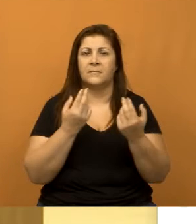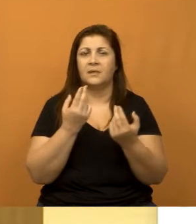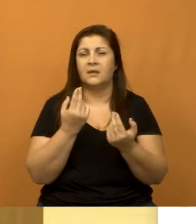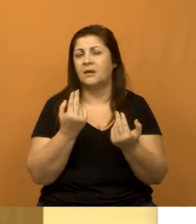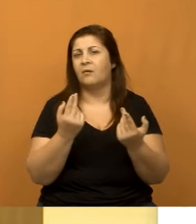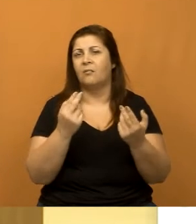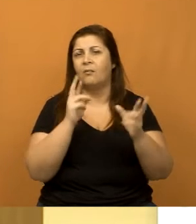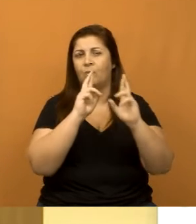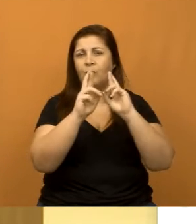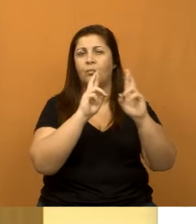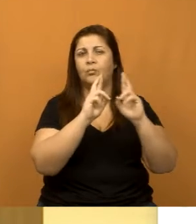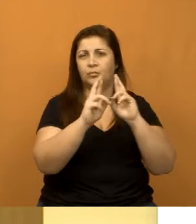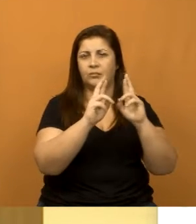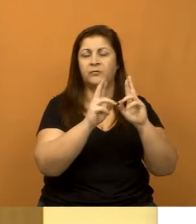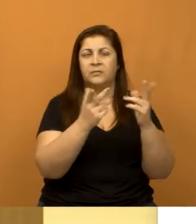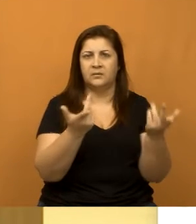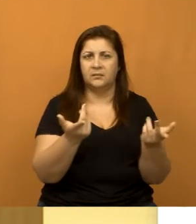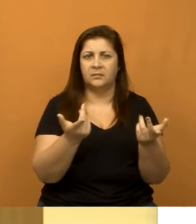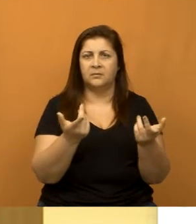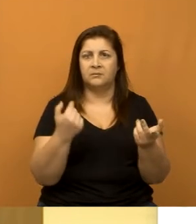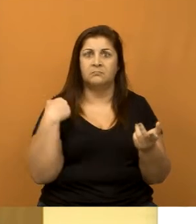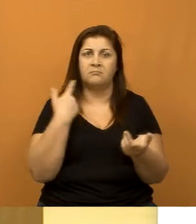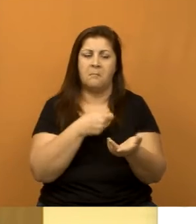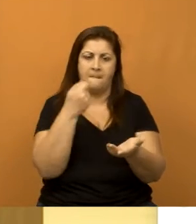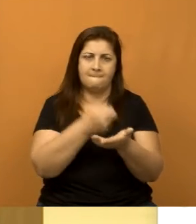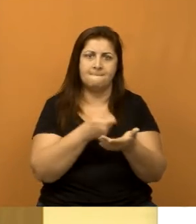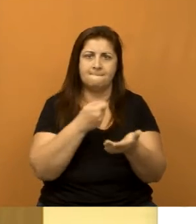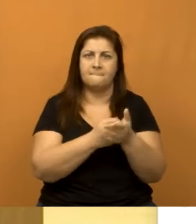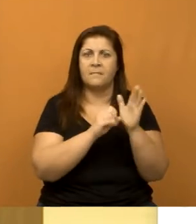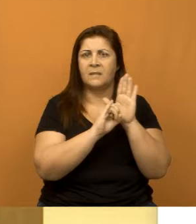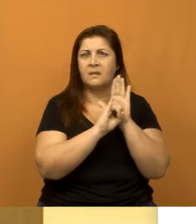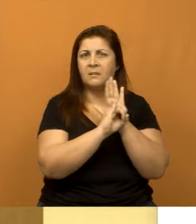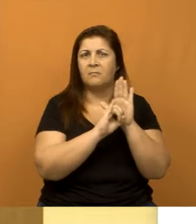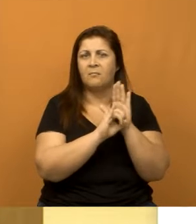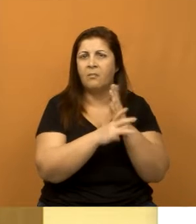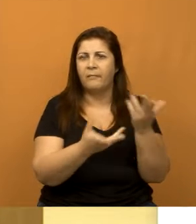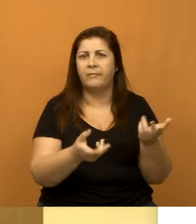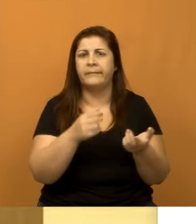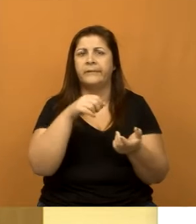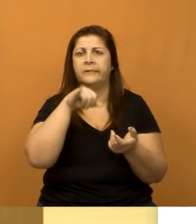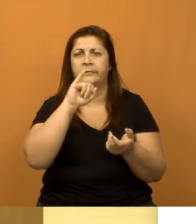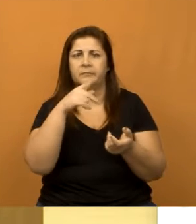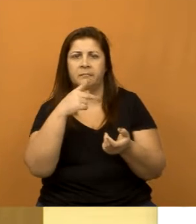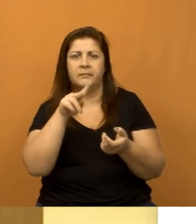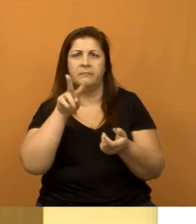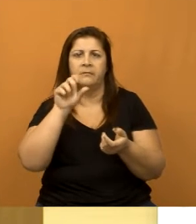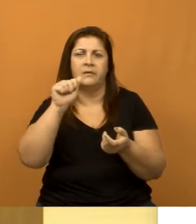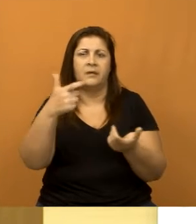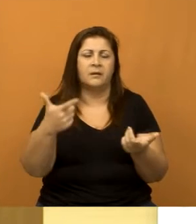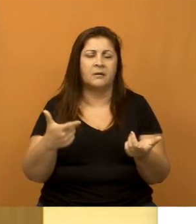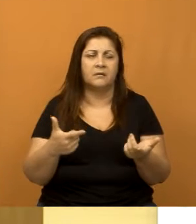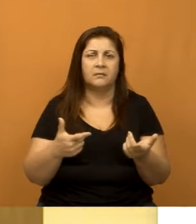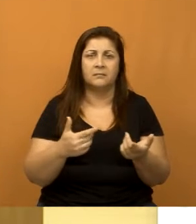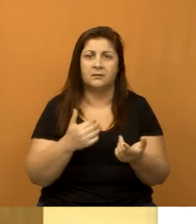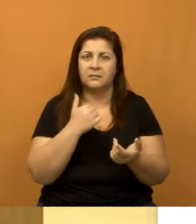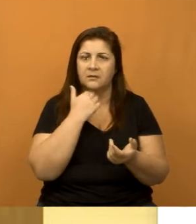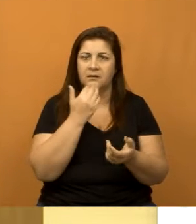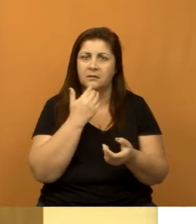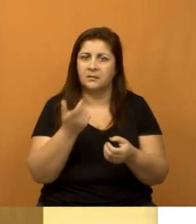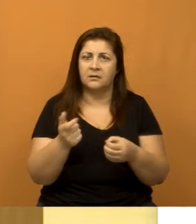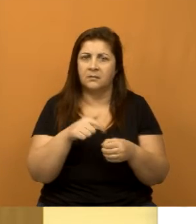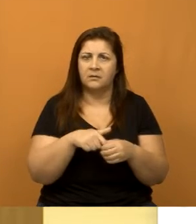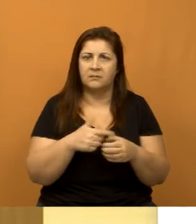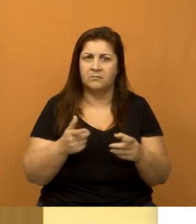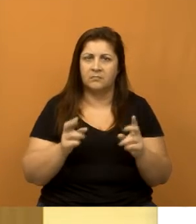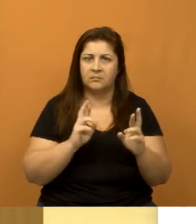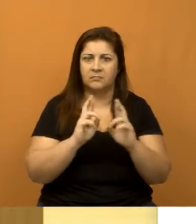O tanto de imposto que a gente paga nesse país, IPVA, seguro obrigatório, nada é revertido para as estradas,